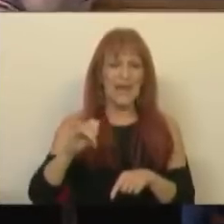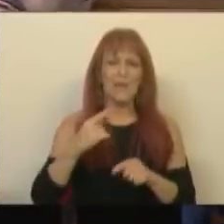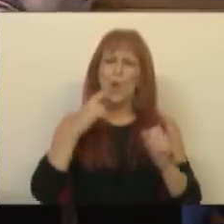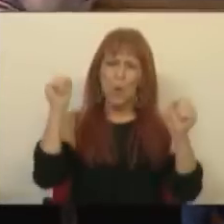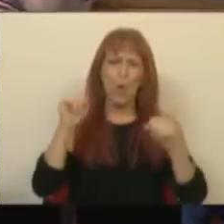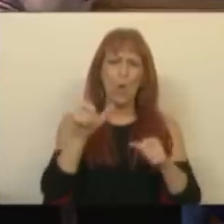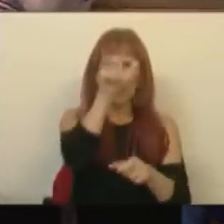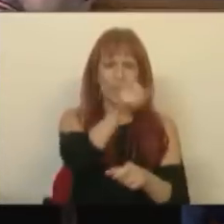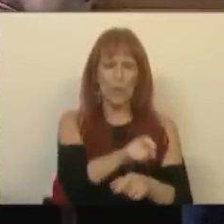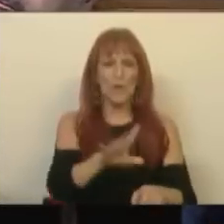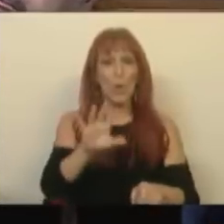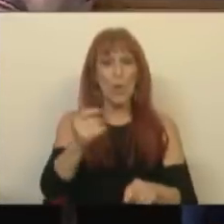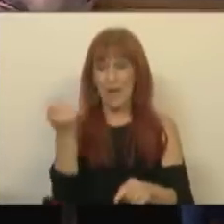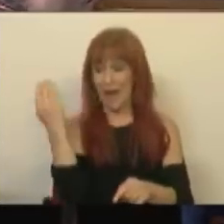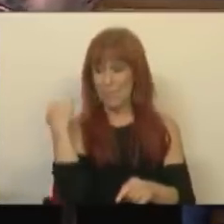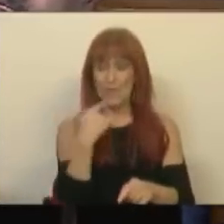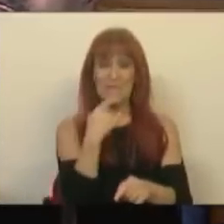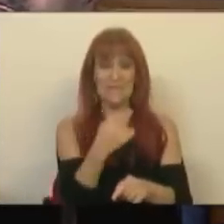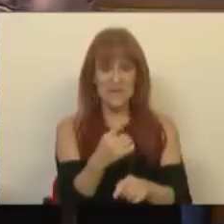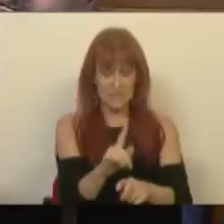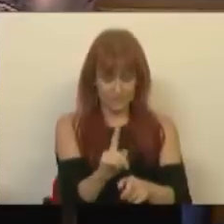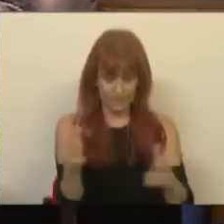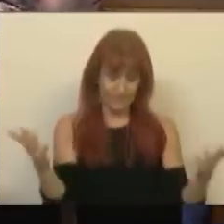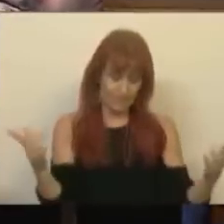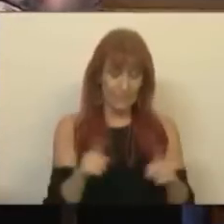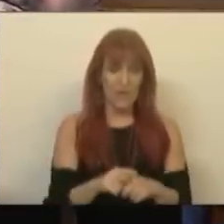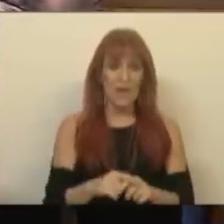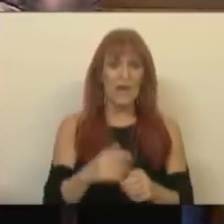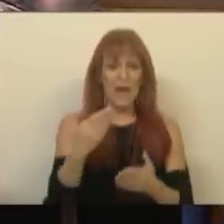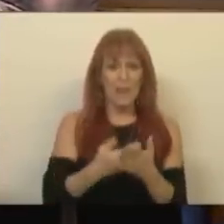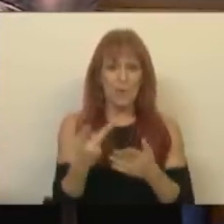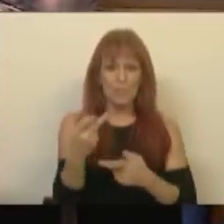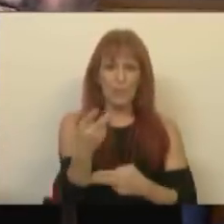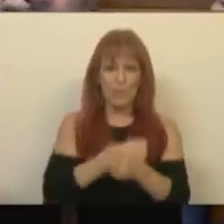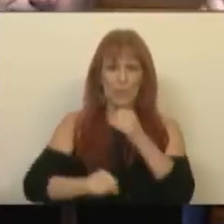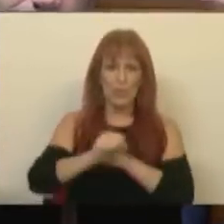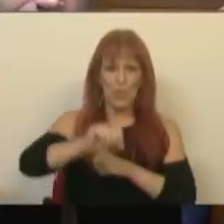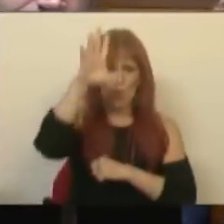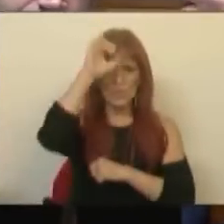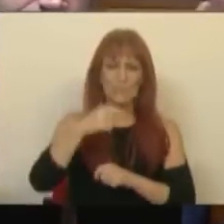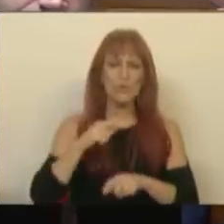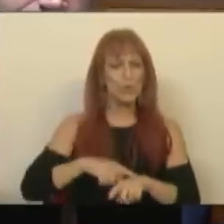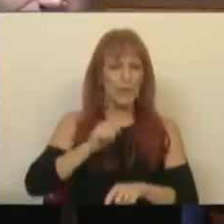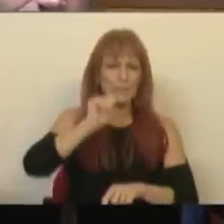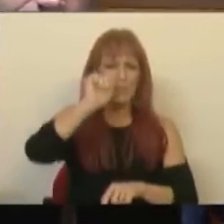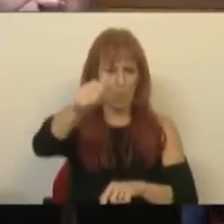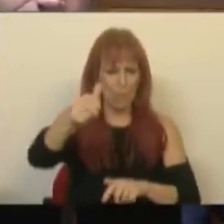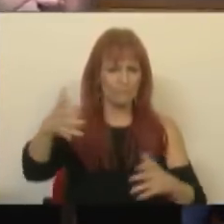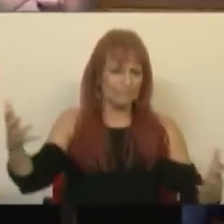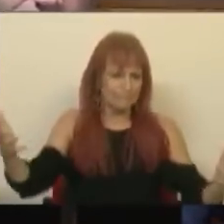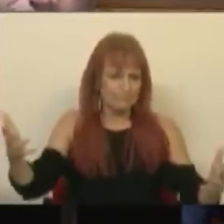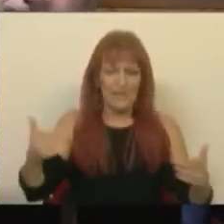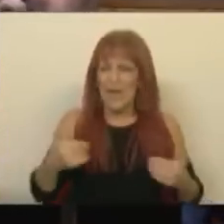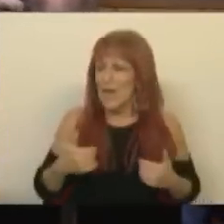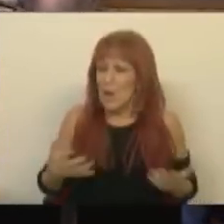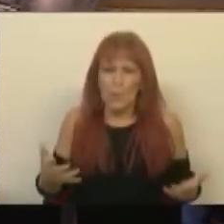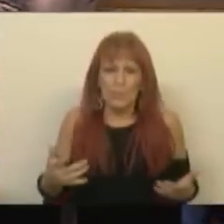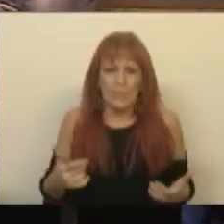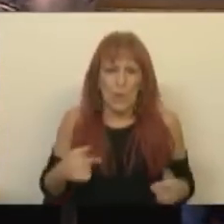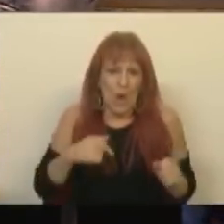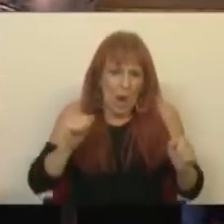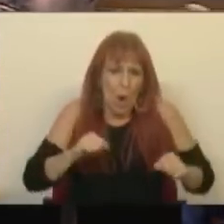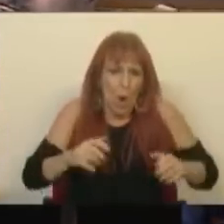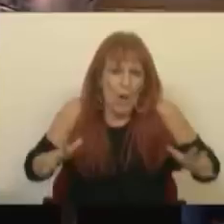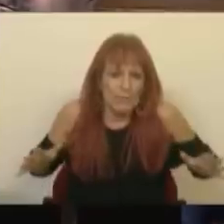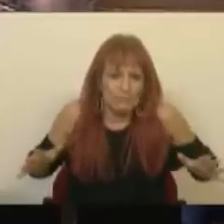concordar com ele quando há pouco disse que a Moção de censura tinha sido um bom momento e eu tenho aí